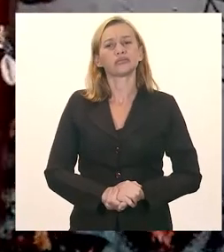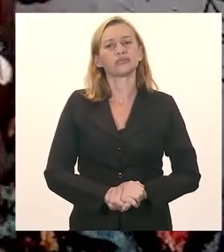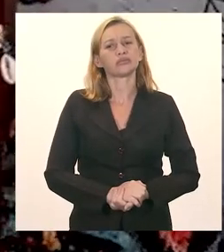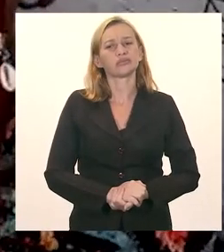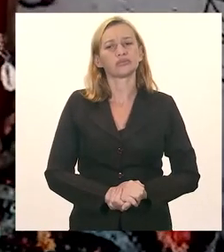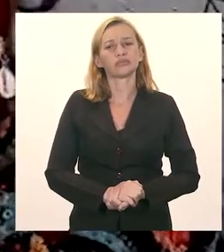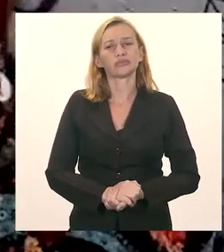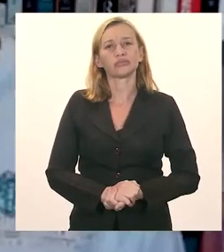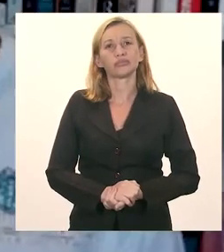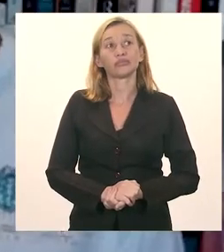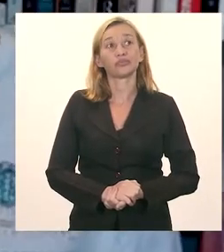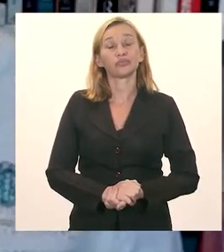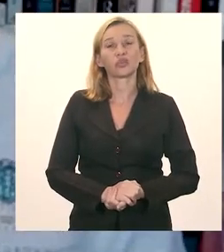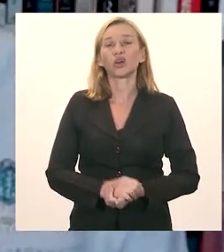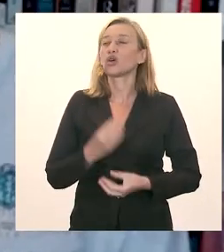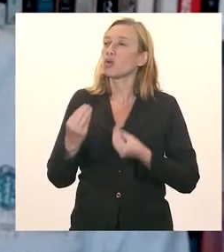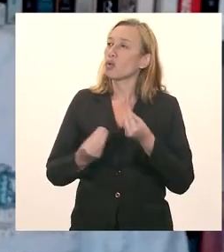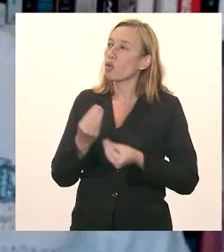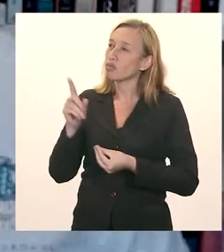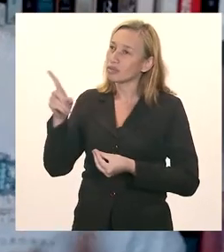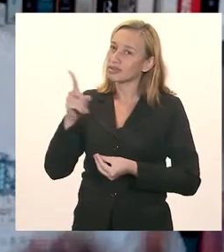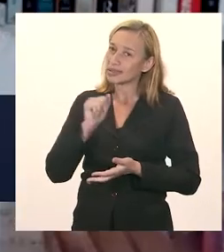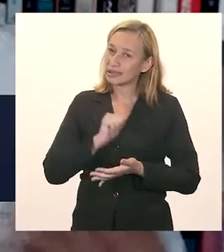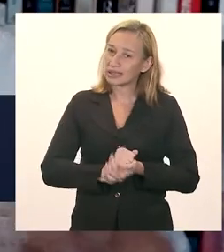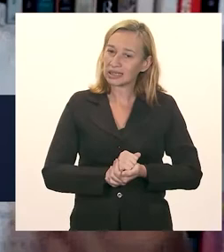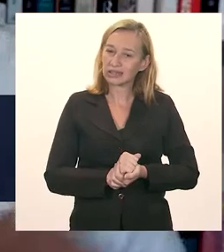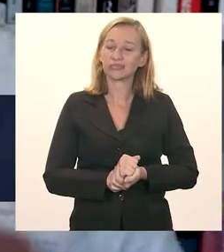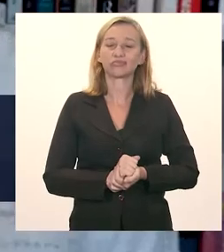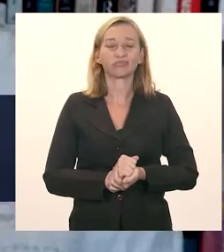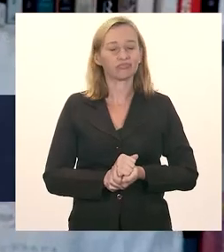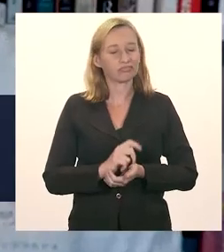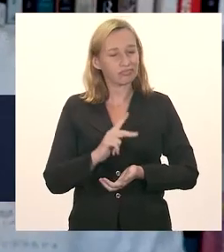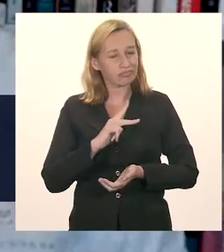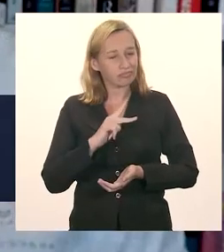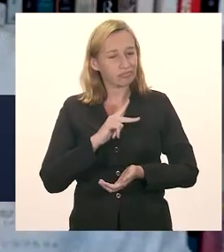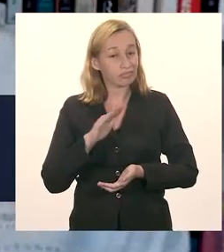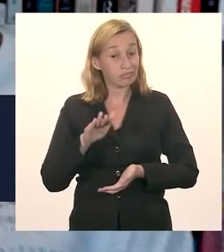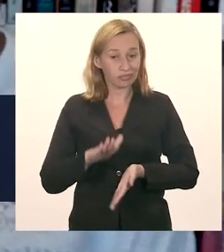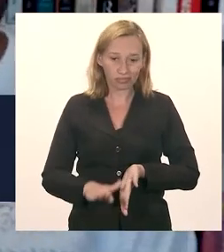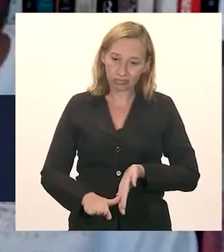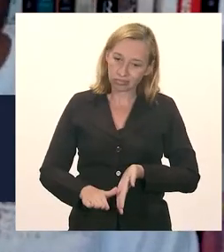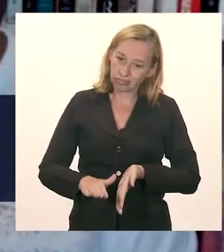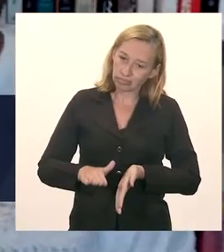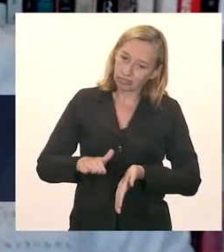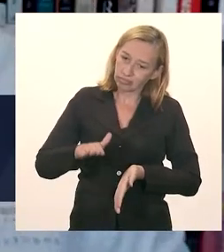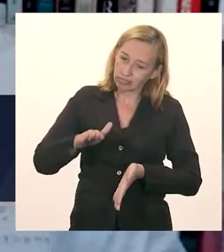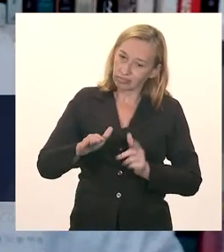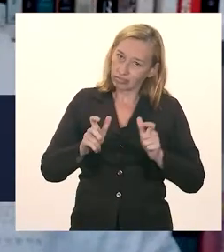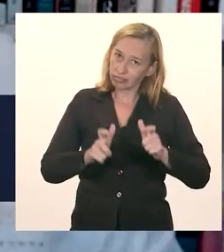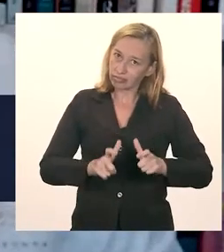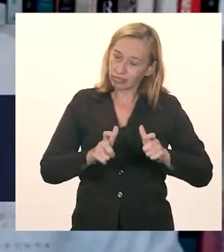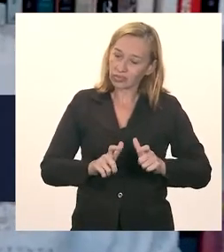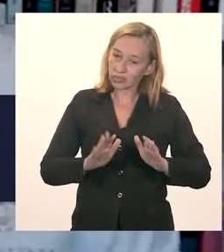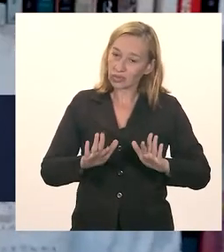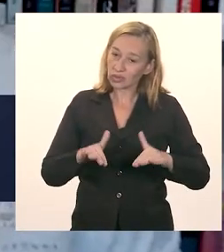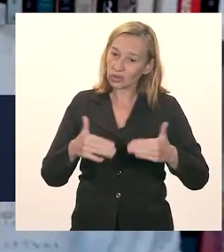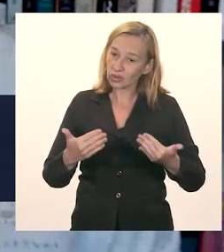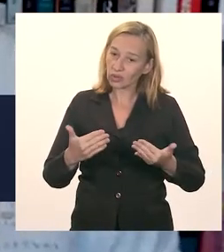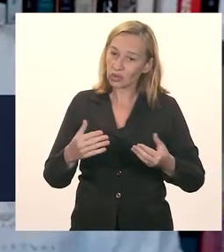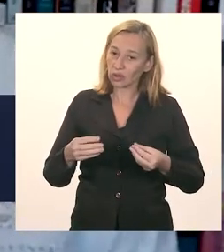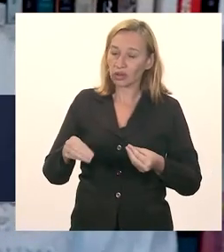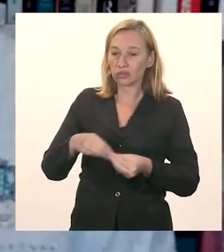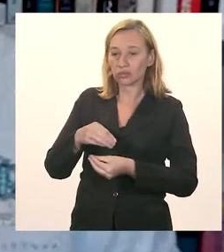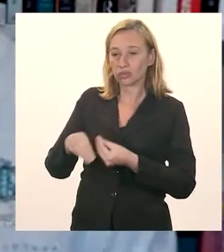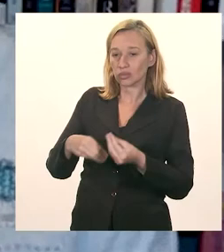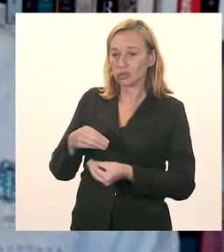entendeu? E como é que foi para você, pessoalmente, ter crescido nesse ambiente? E qual era o envolvimento